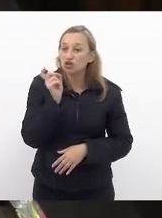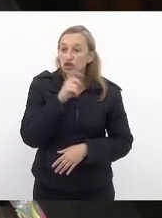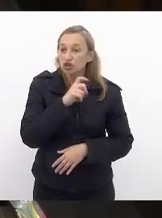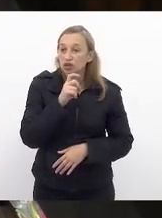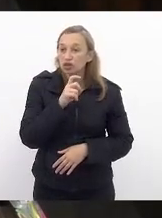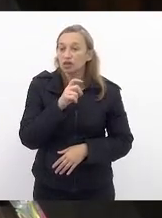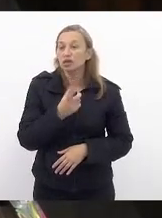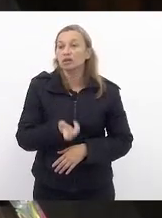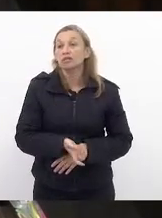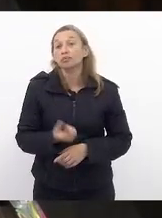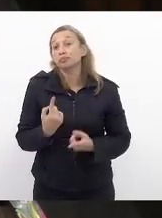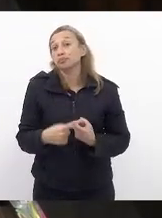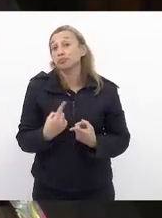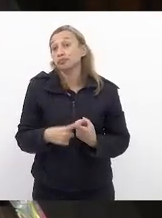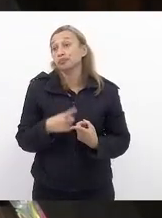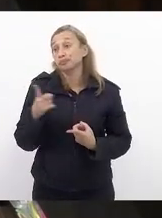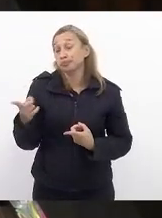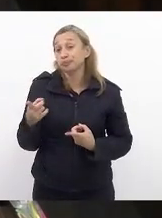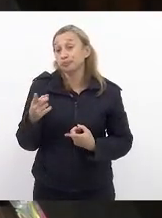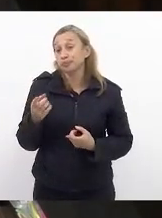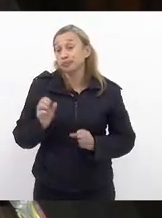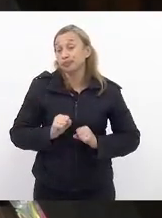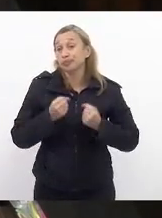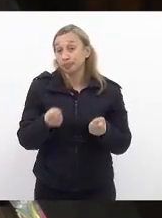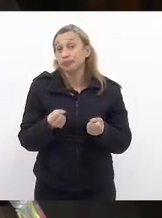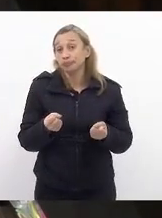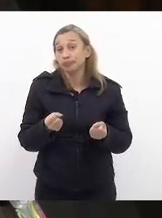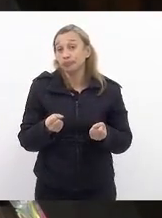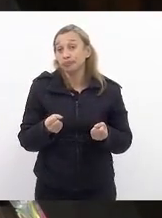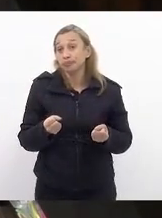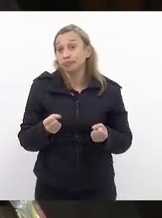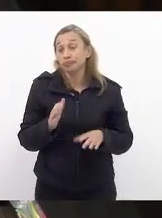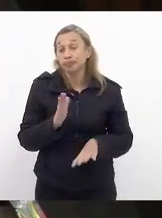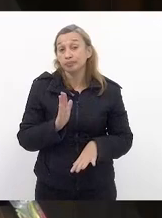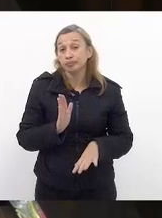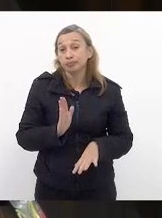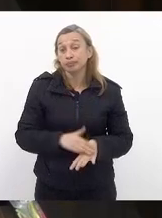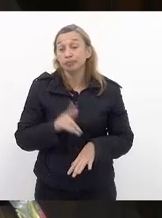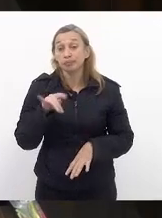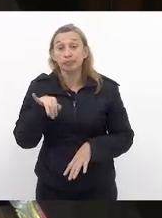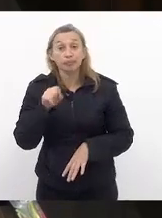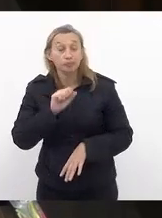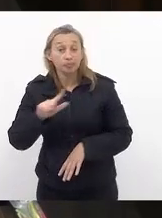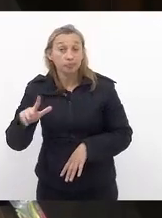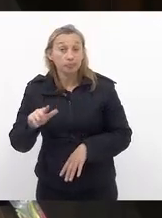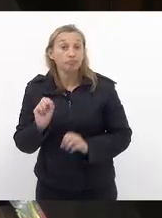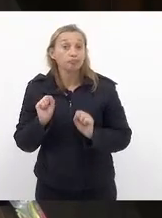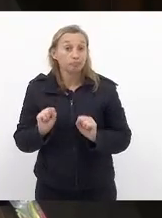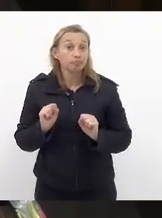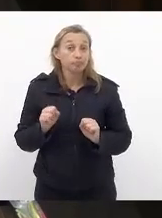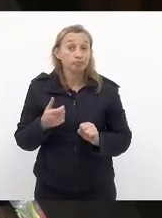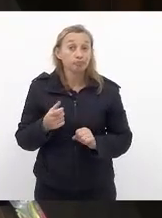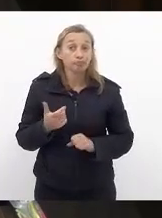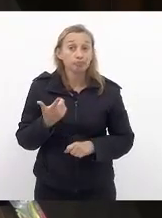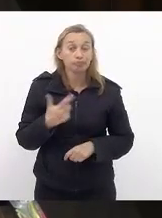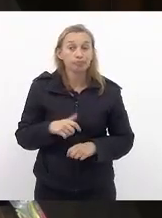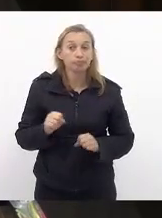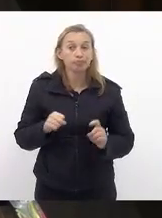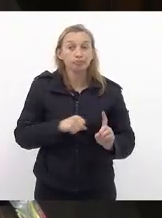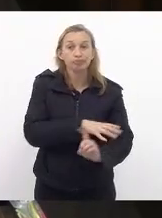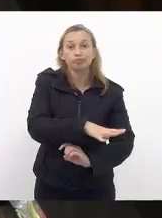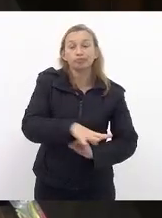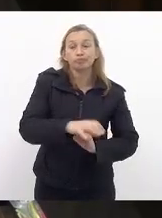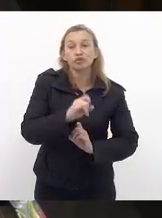até porque eles conseguem defender ao mesmo tempo por mais paradoxal que isso possa parecer os em